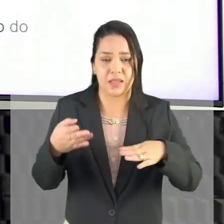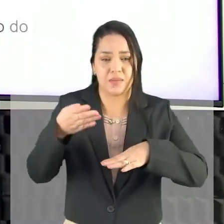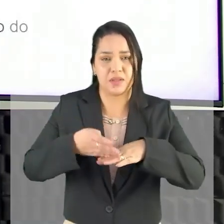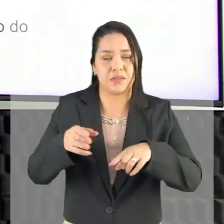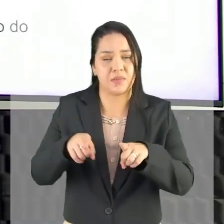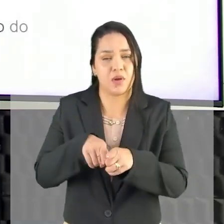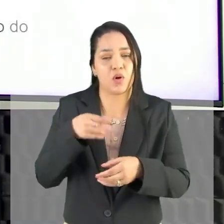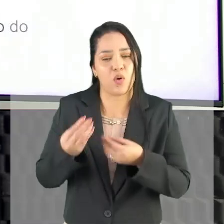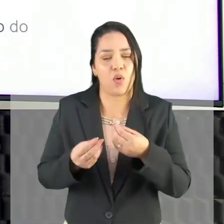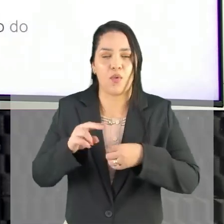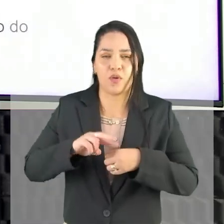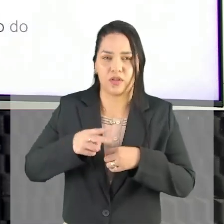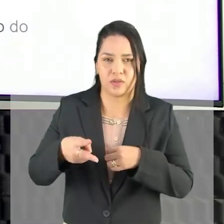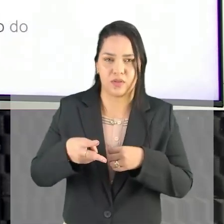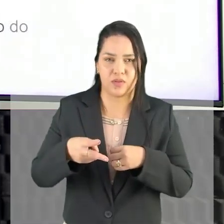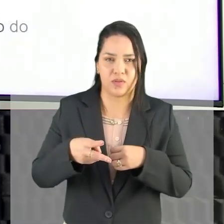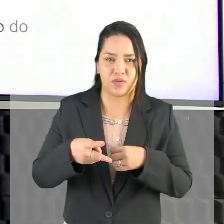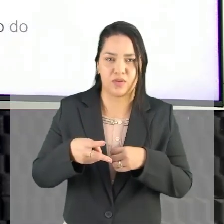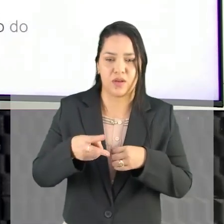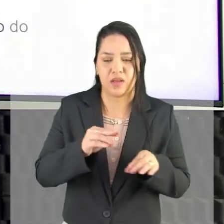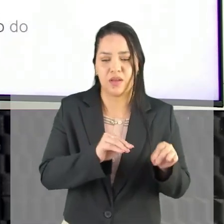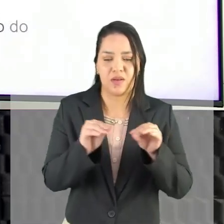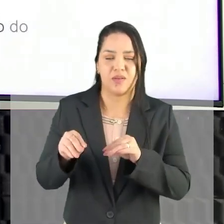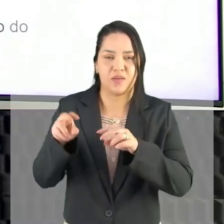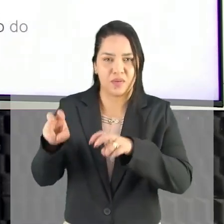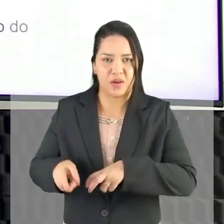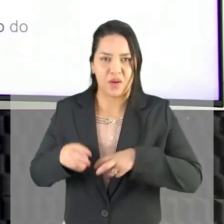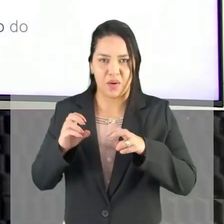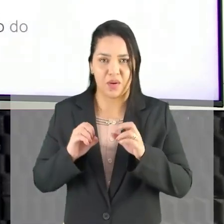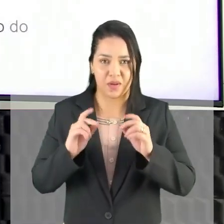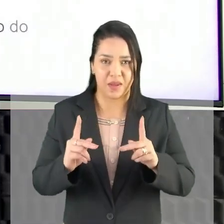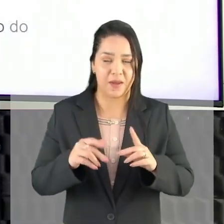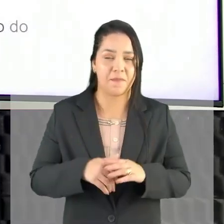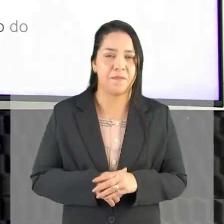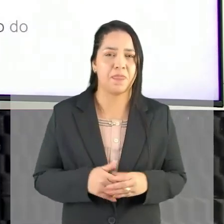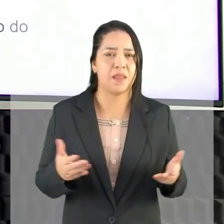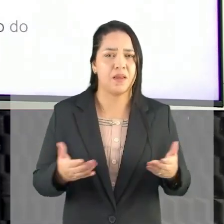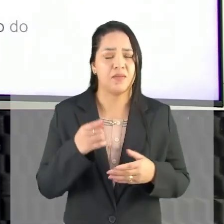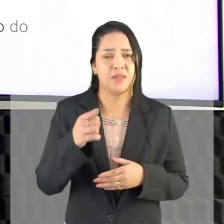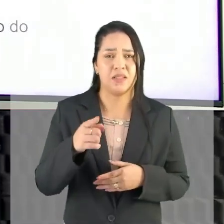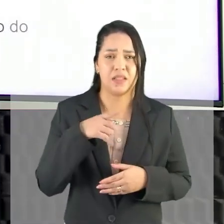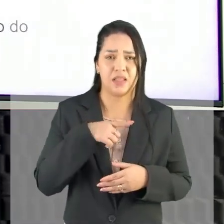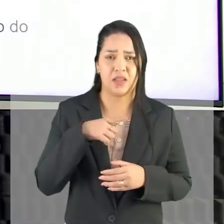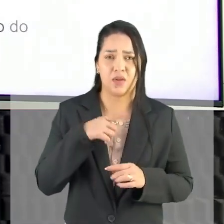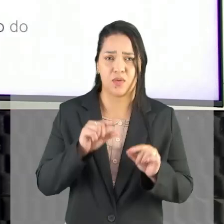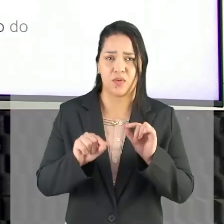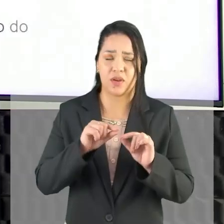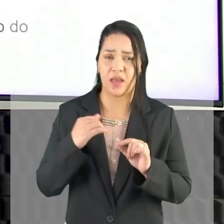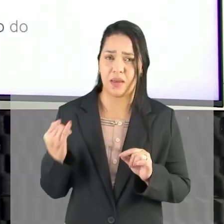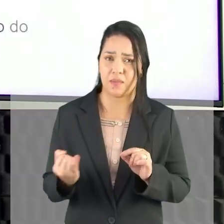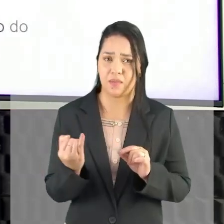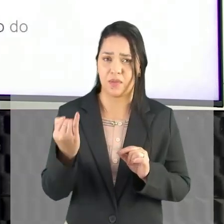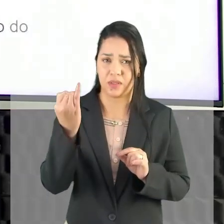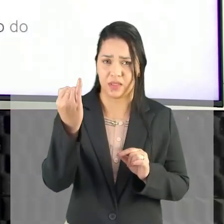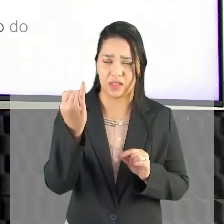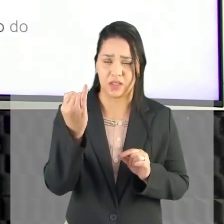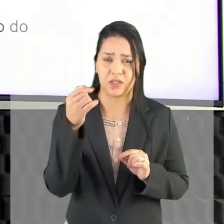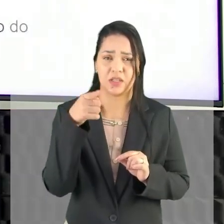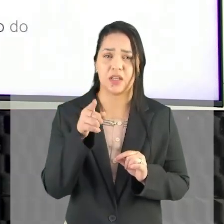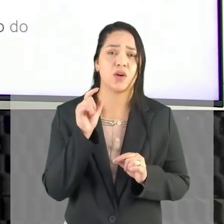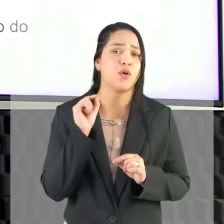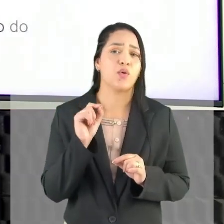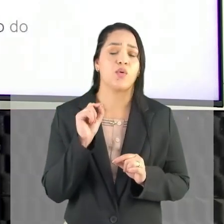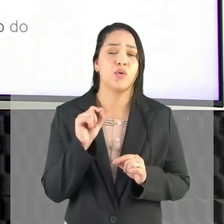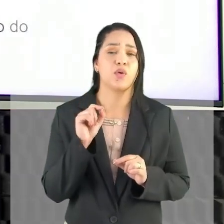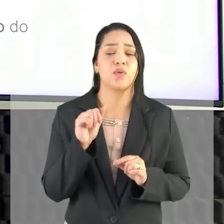modernização e, como consequência, o êxodo rural. Ok? Atualmente, você tem aqui um tópico muito importante para frisar, que é